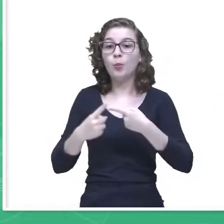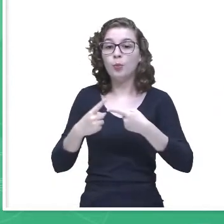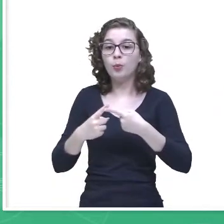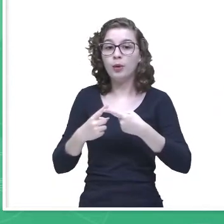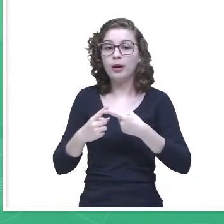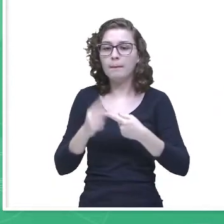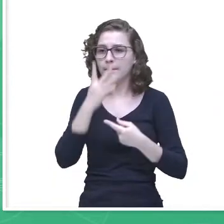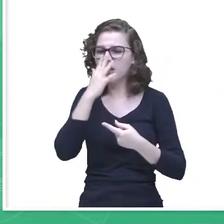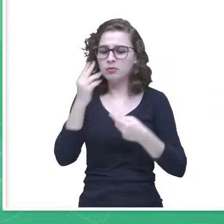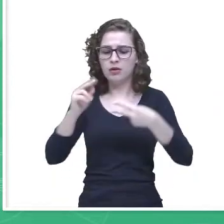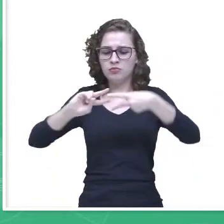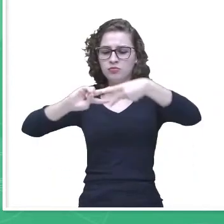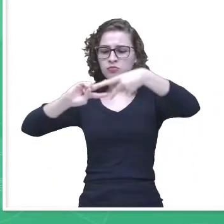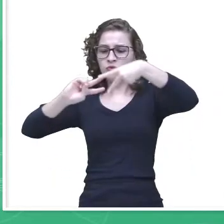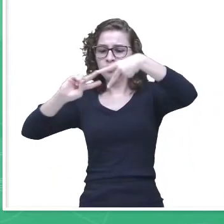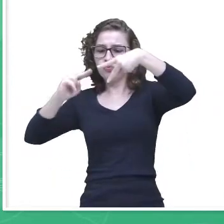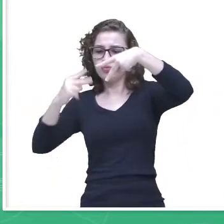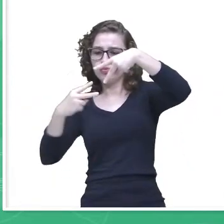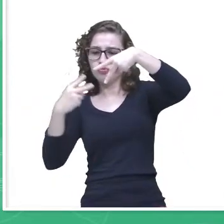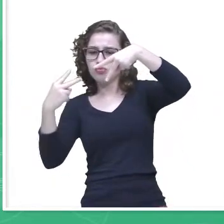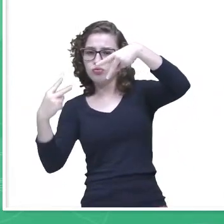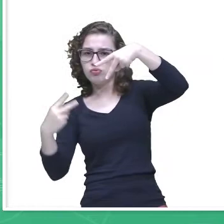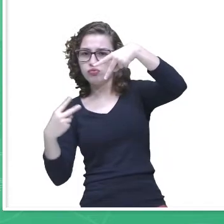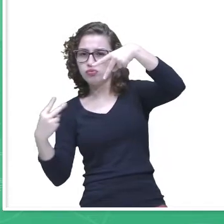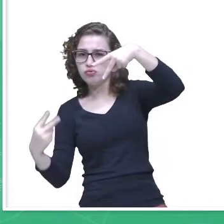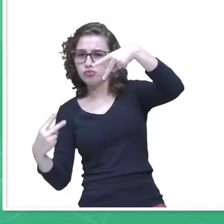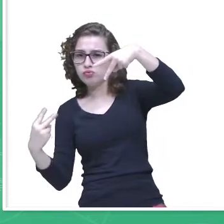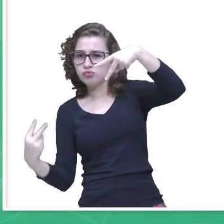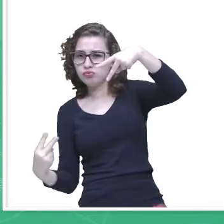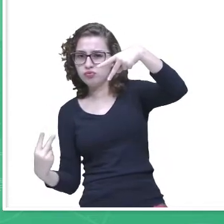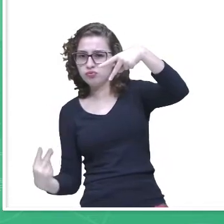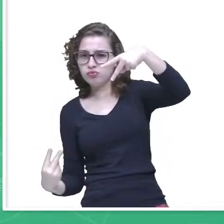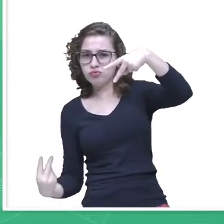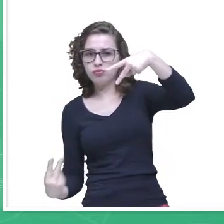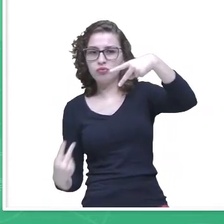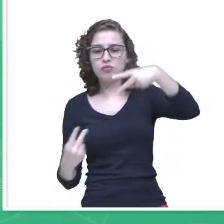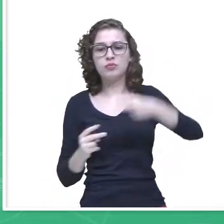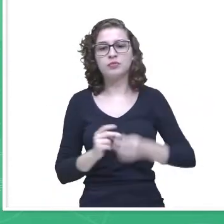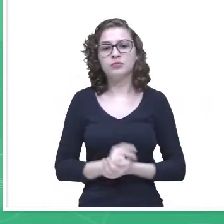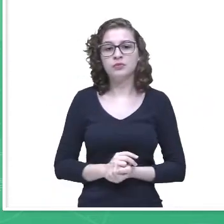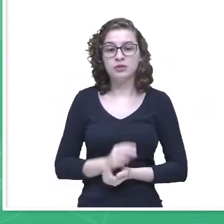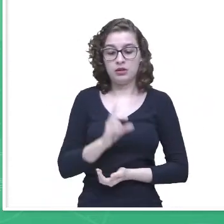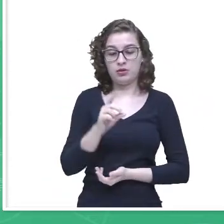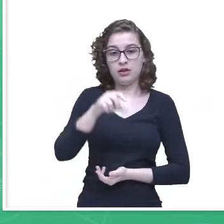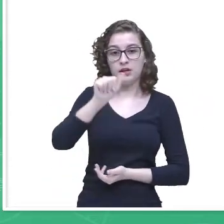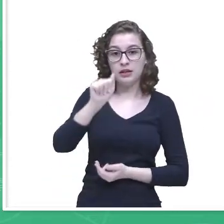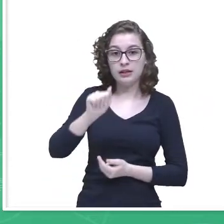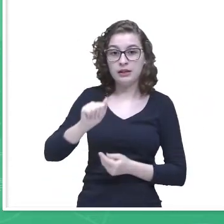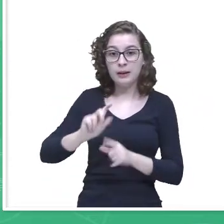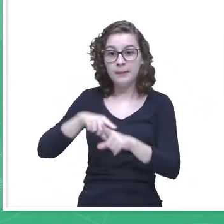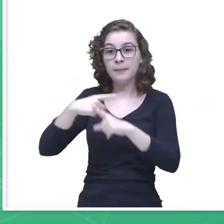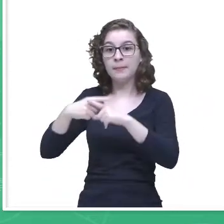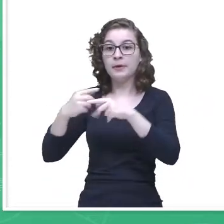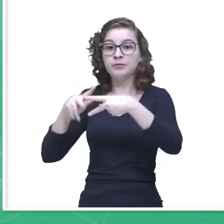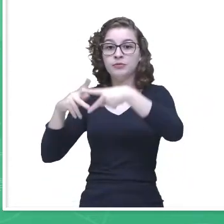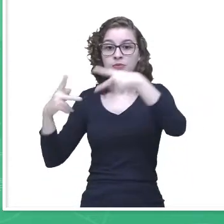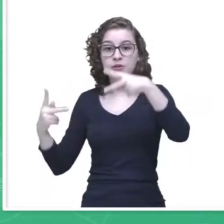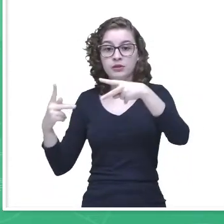fita bem grande, mas ele vai estar todo enroladinho ali em algumas proteínas e vai ficar nessa forma aqui, ó,